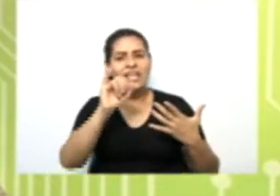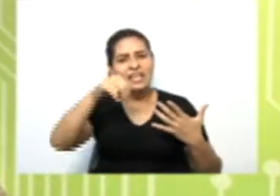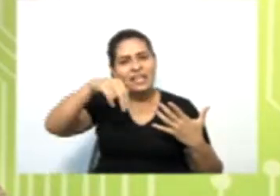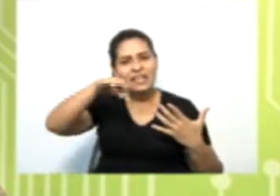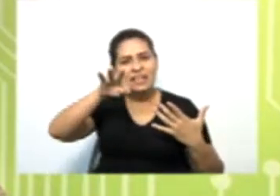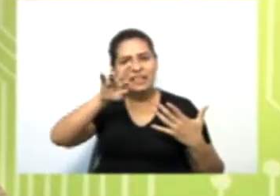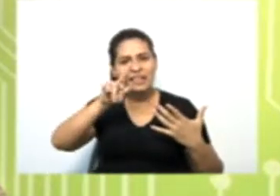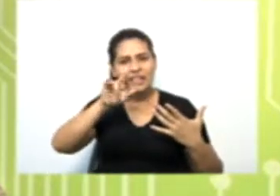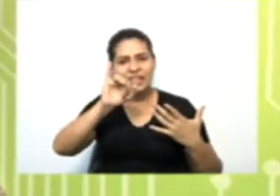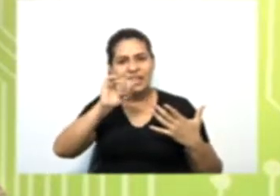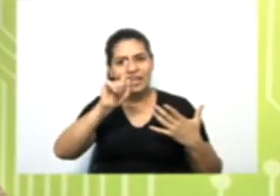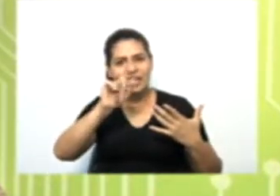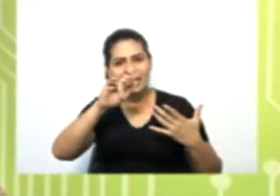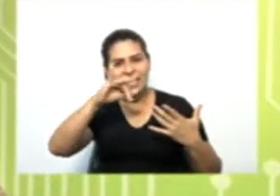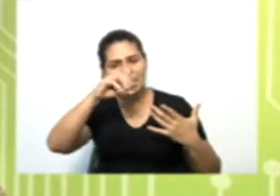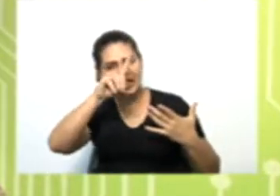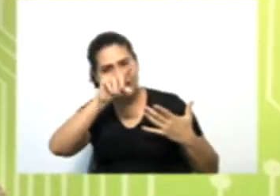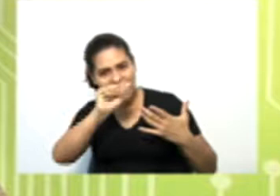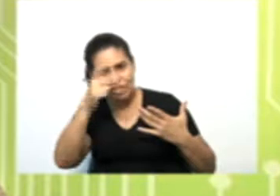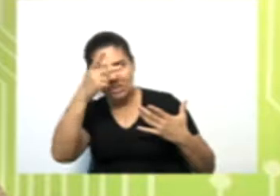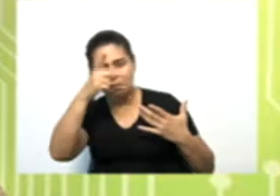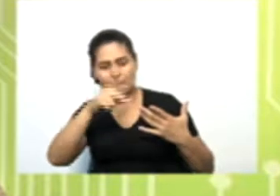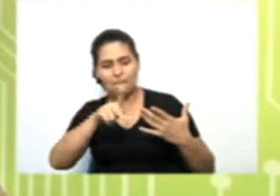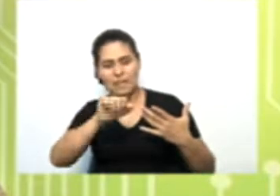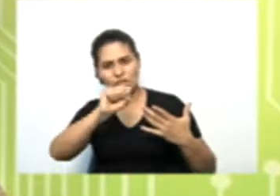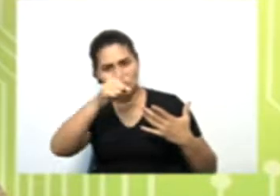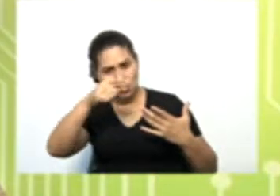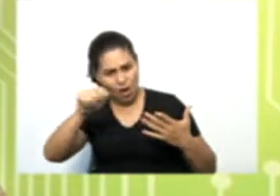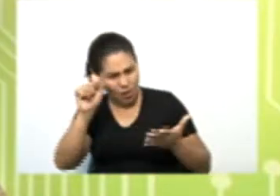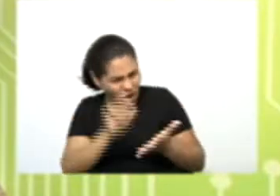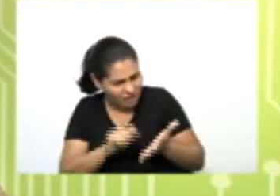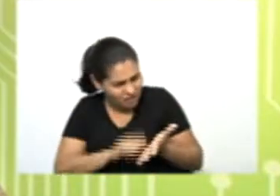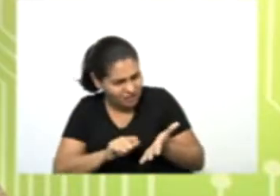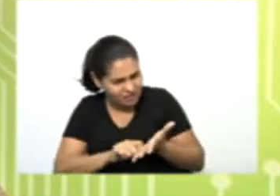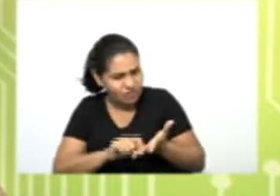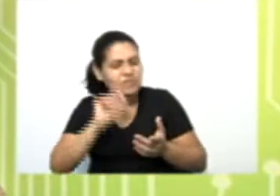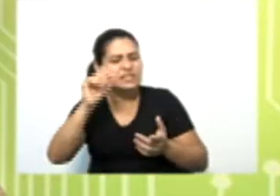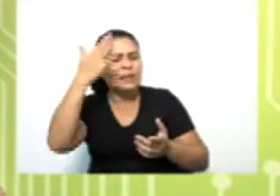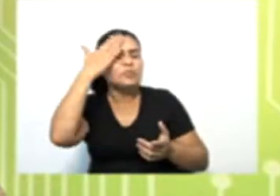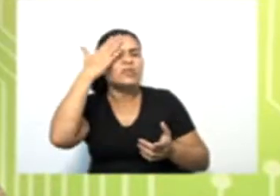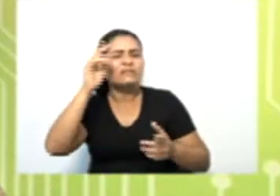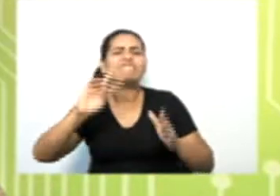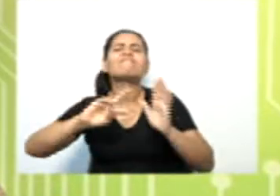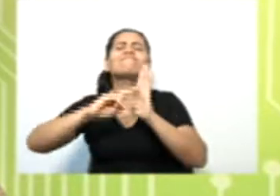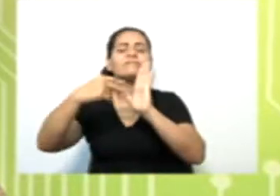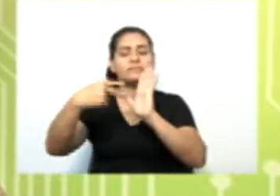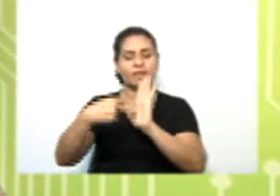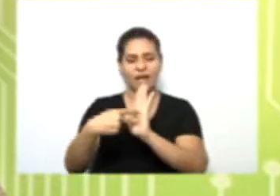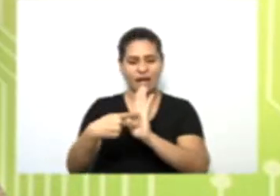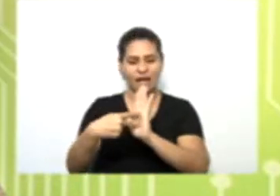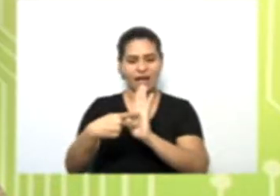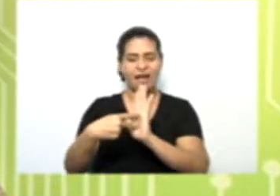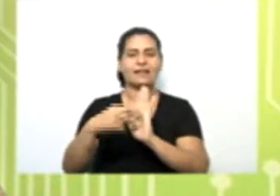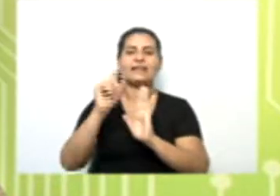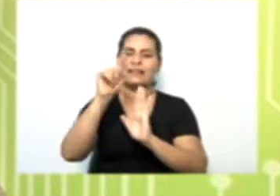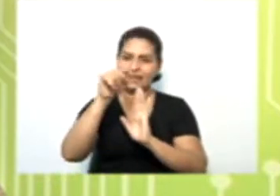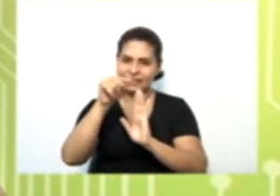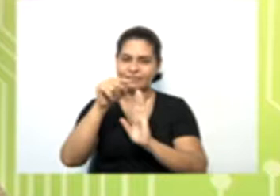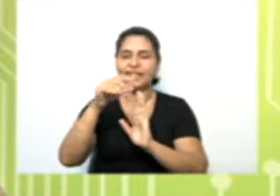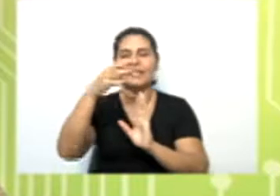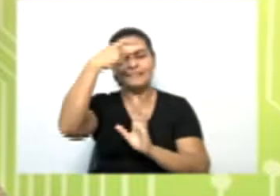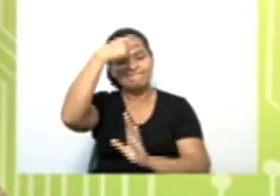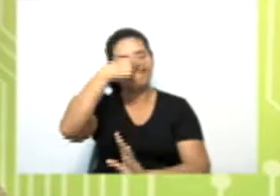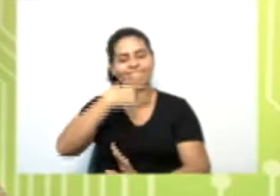integridade pessoal. Como está faltando isso? Está anotando? Integridade pessoal. O que é isso, professor? É isso? É